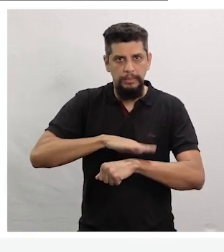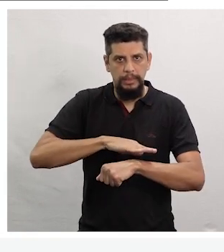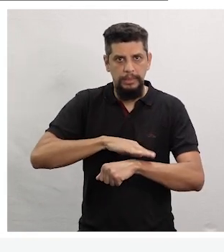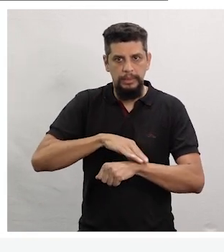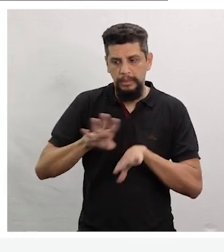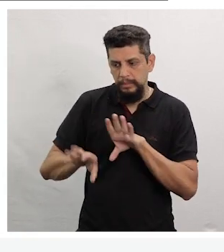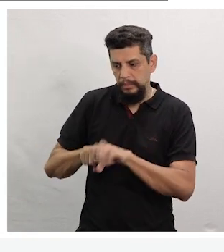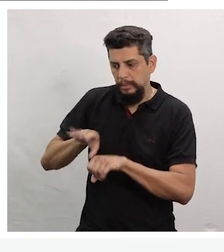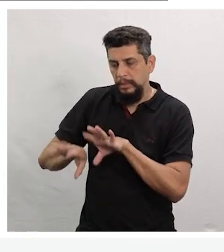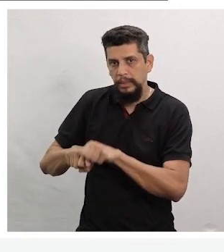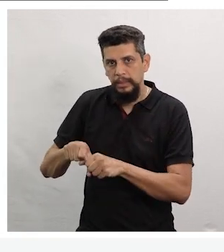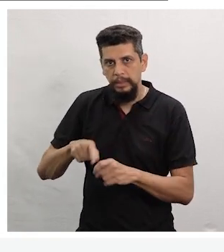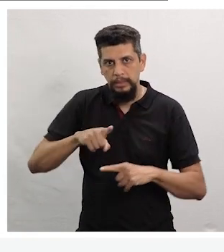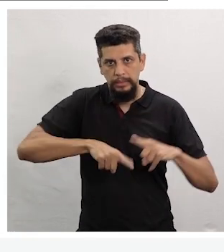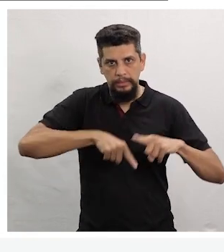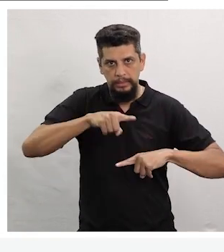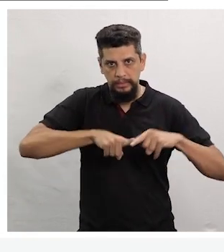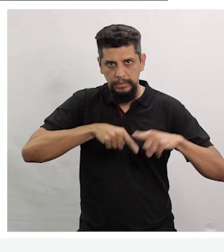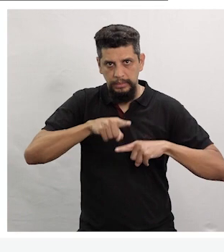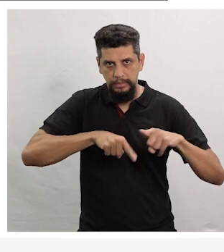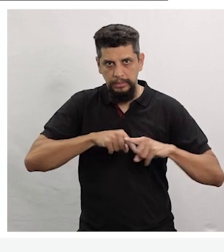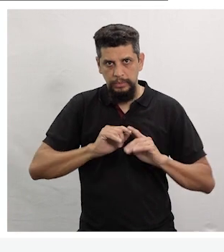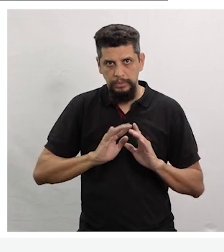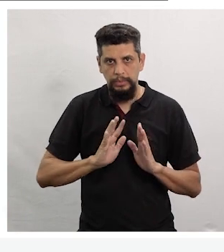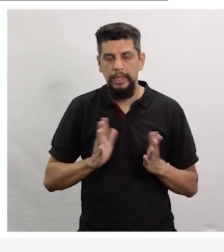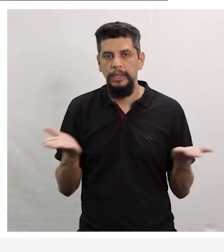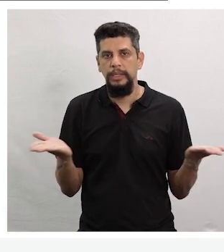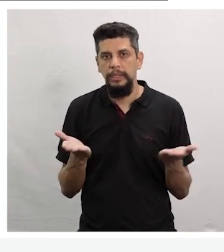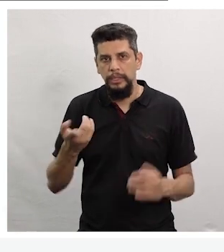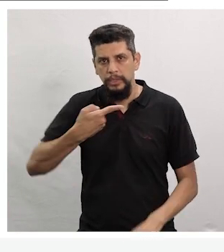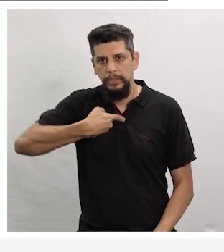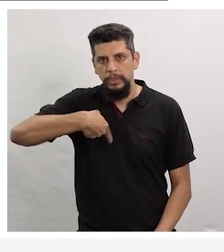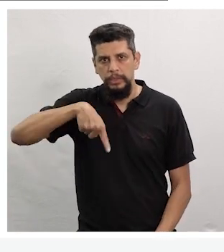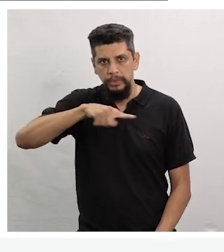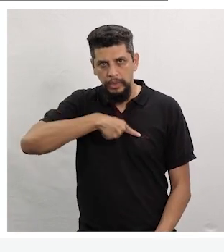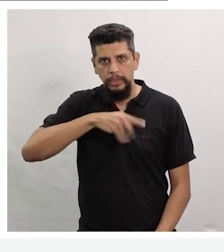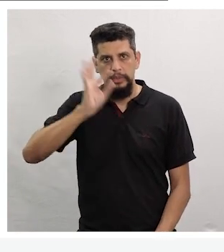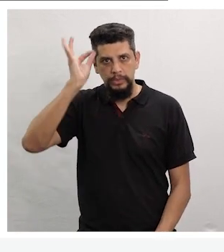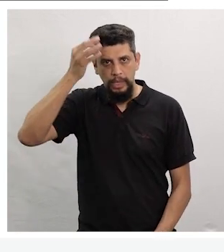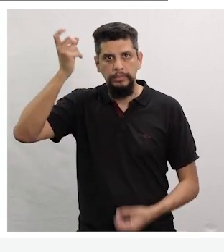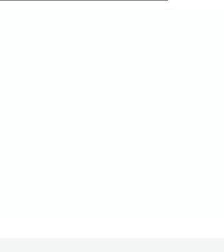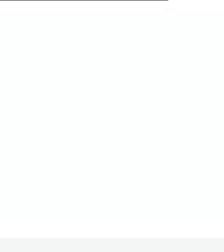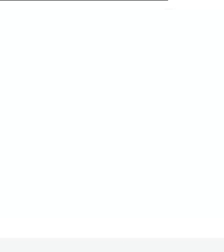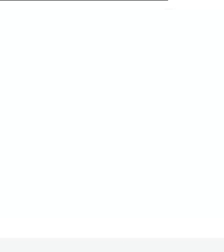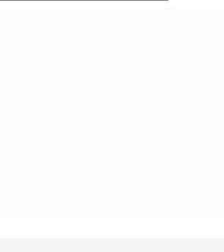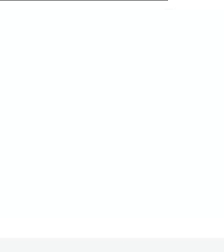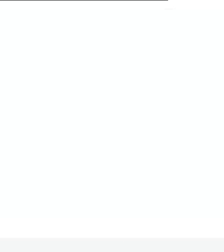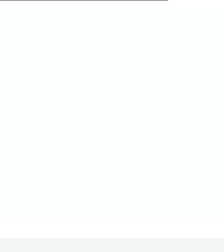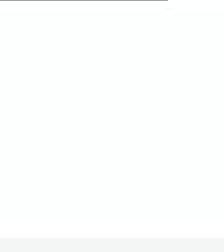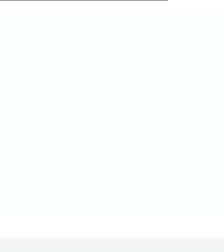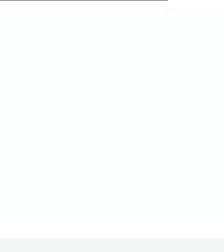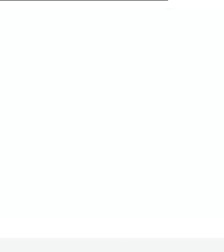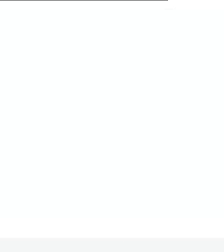de de irem lá e separarem tudo bem certinho e a gente já volta